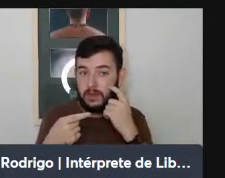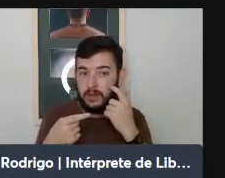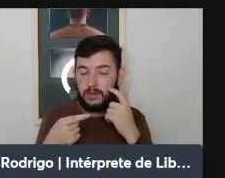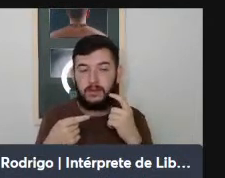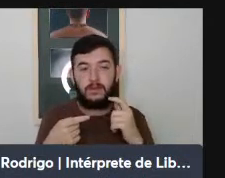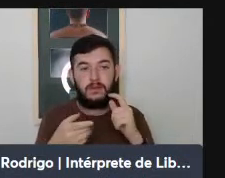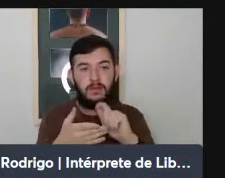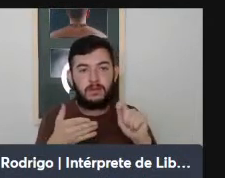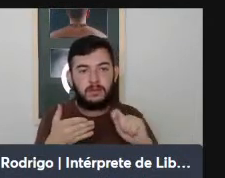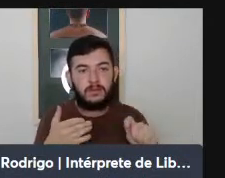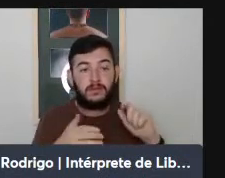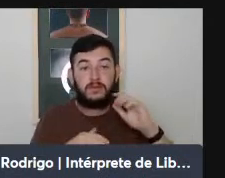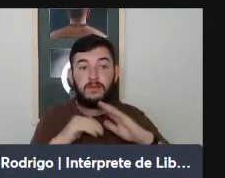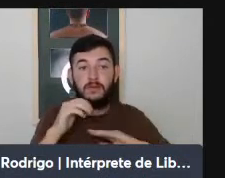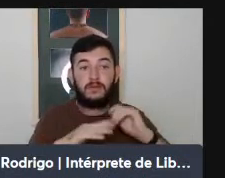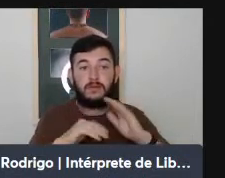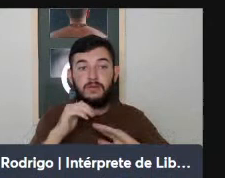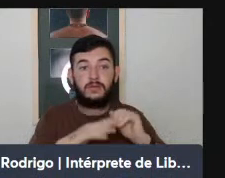prática comunicativa.